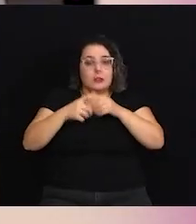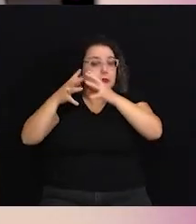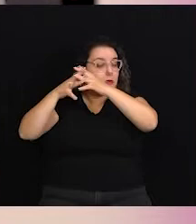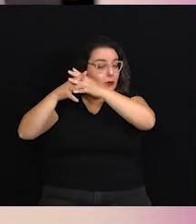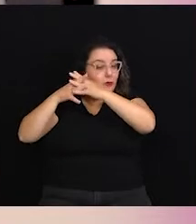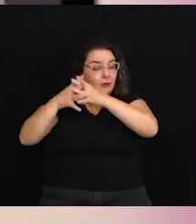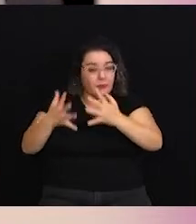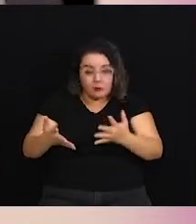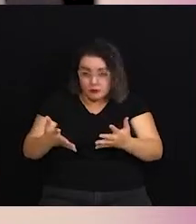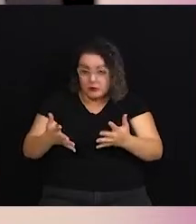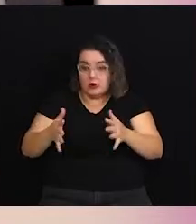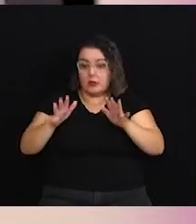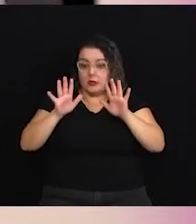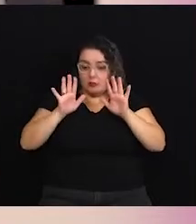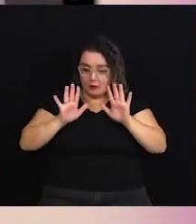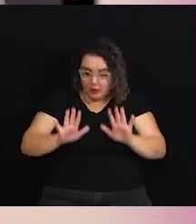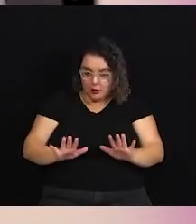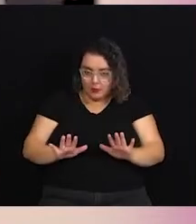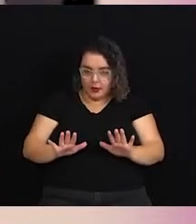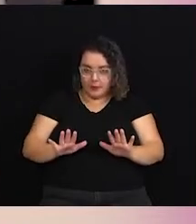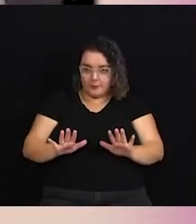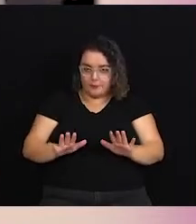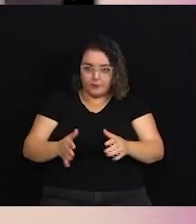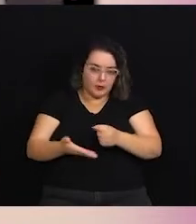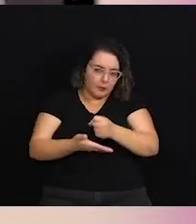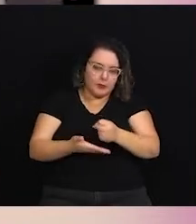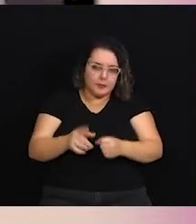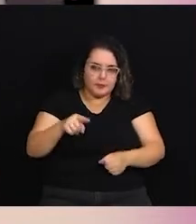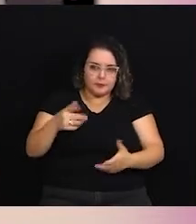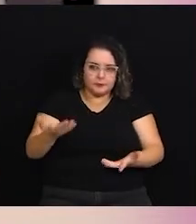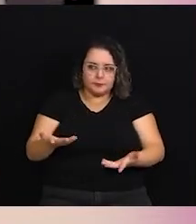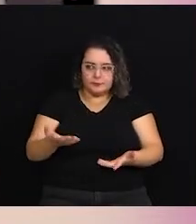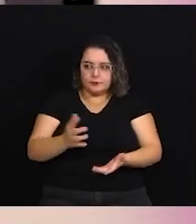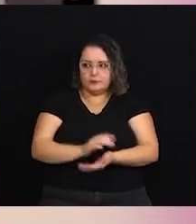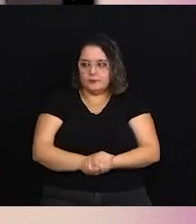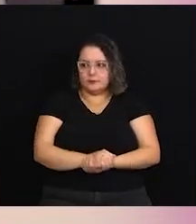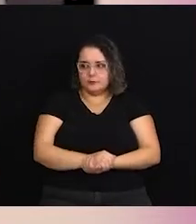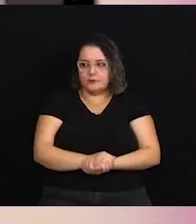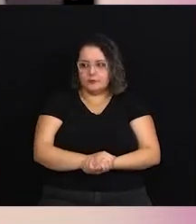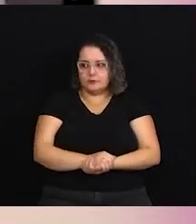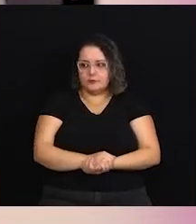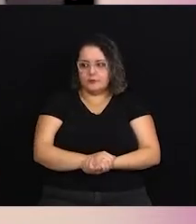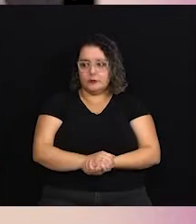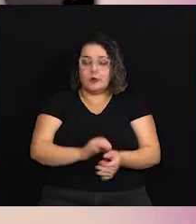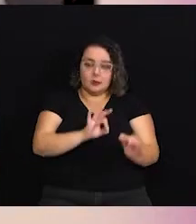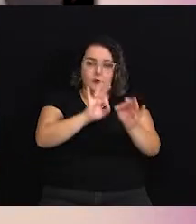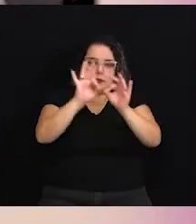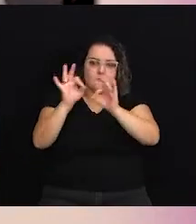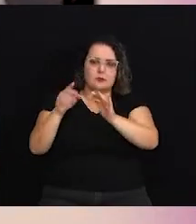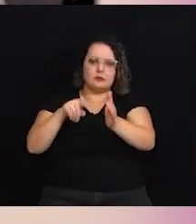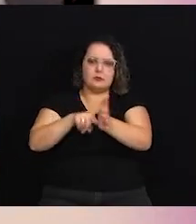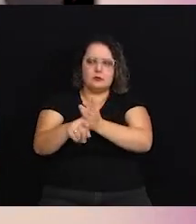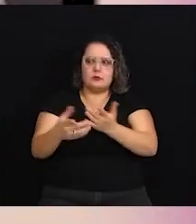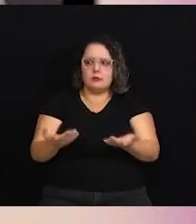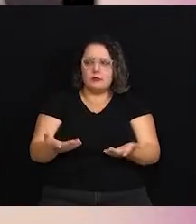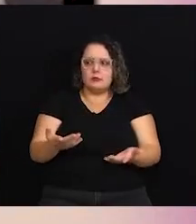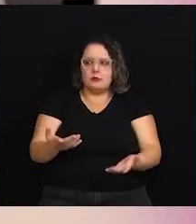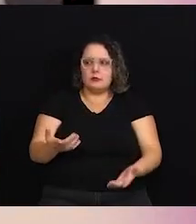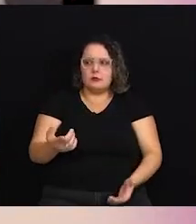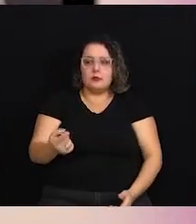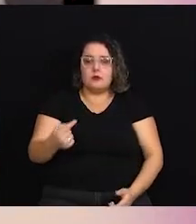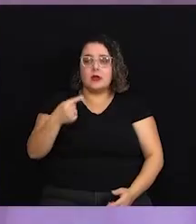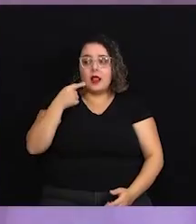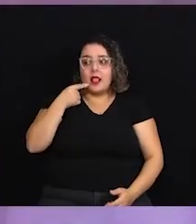gastei momento então basicamente isso agora acho que as pessoas que estão nos assistindo tão pergunta e a